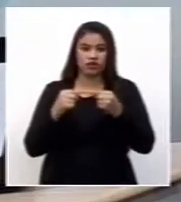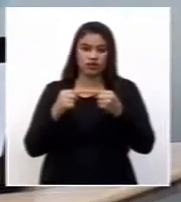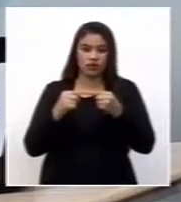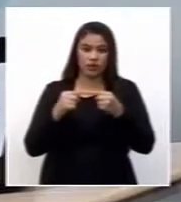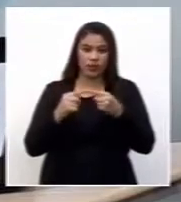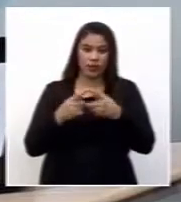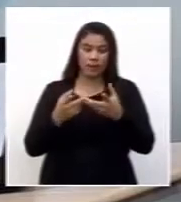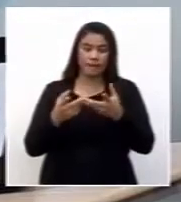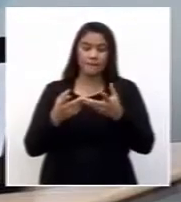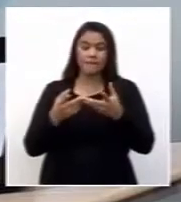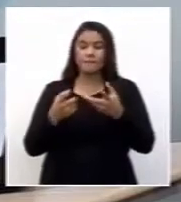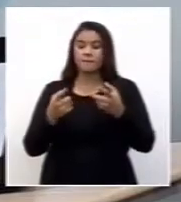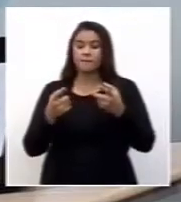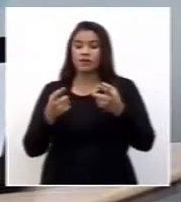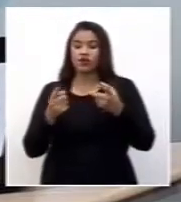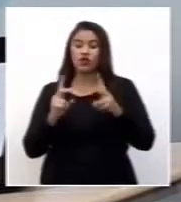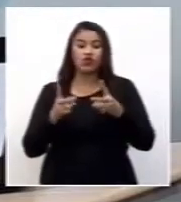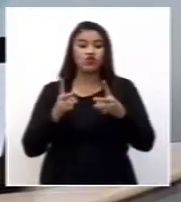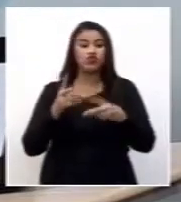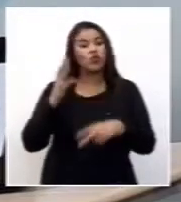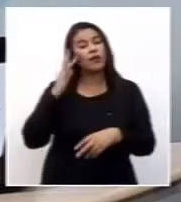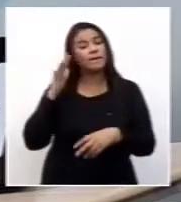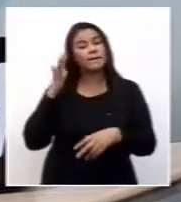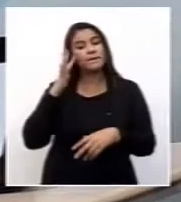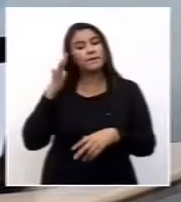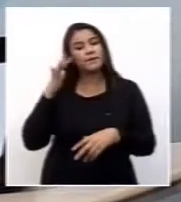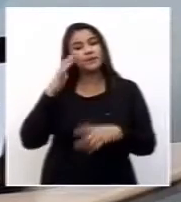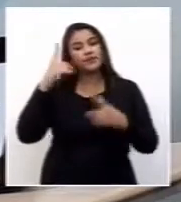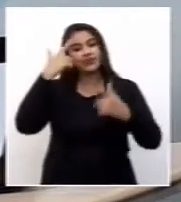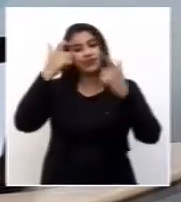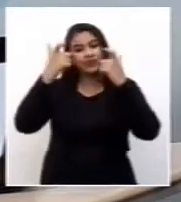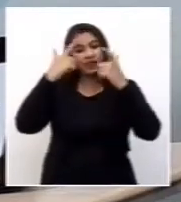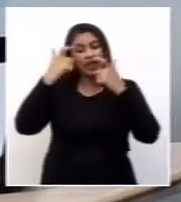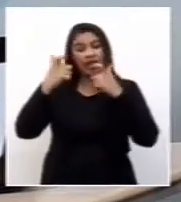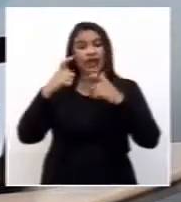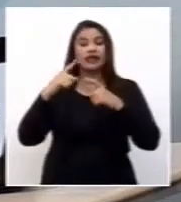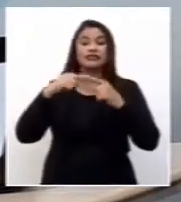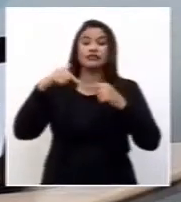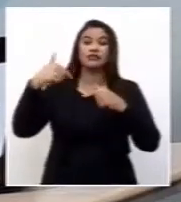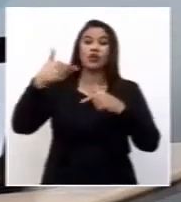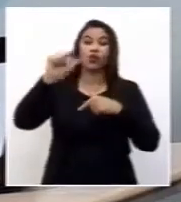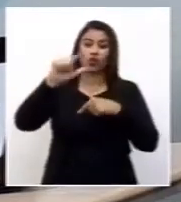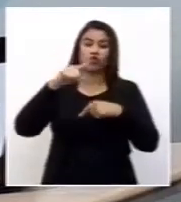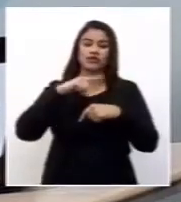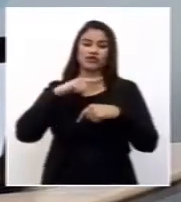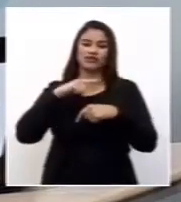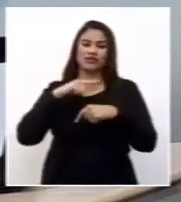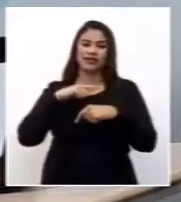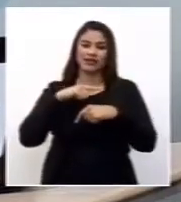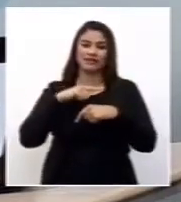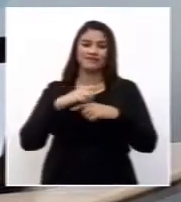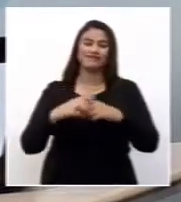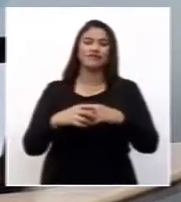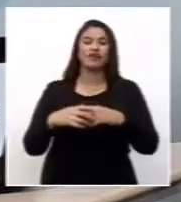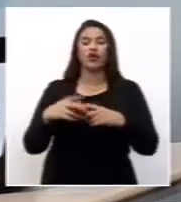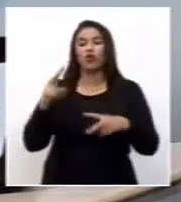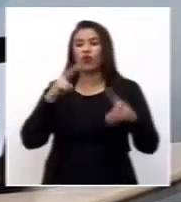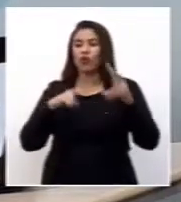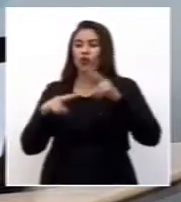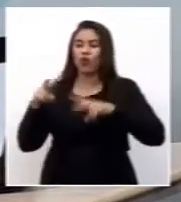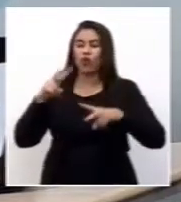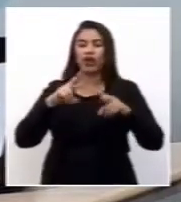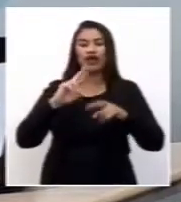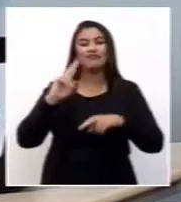nossa reflexão, a abordagem dessas ideias. Próxima semana uma continuidade, né, esse um olhar diferenciado para a sala de